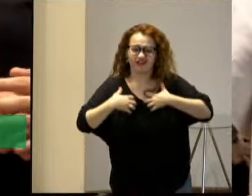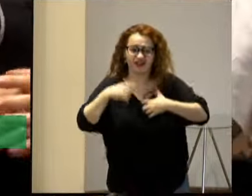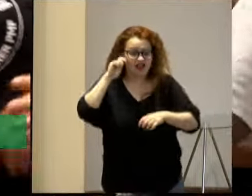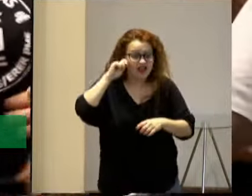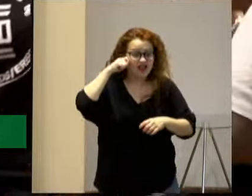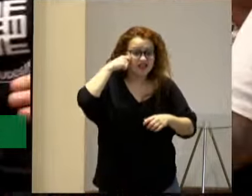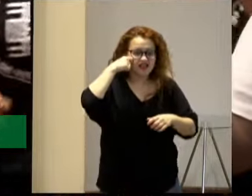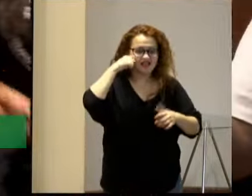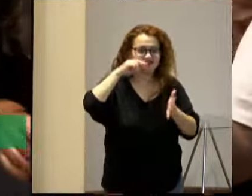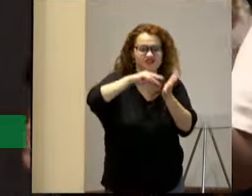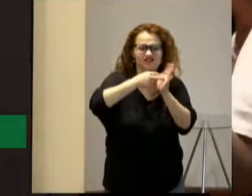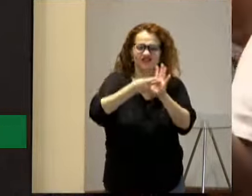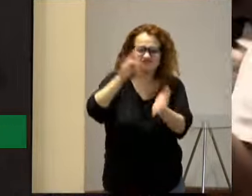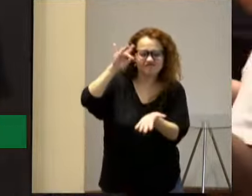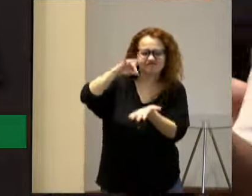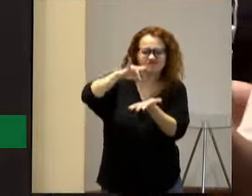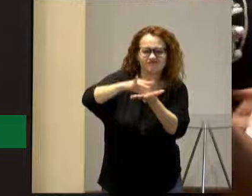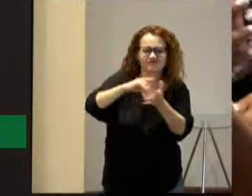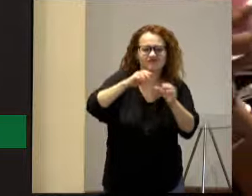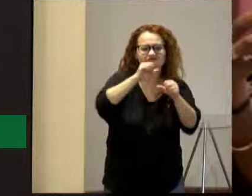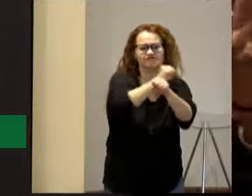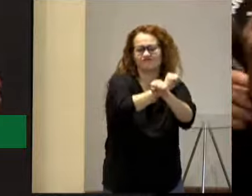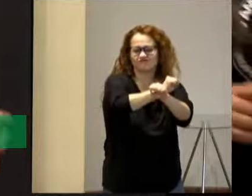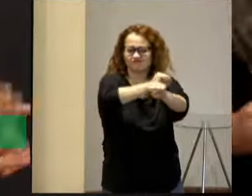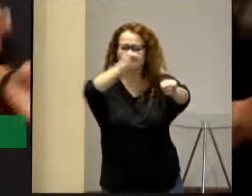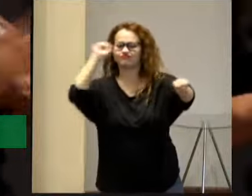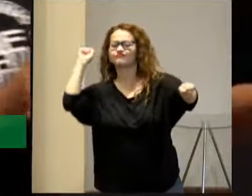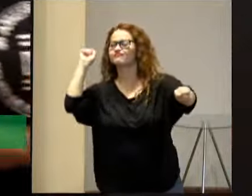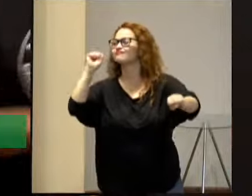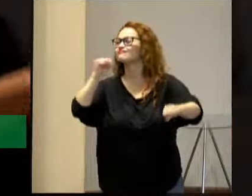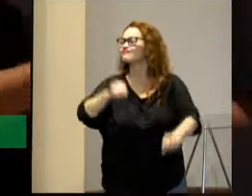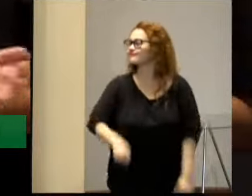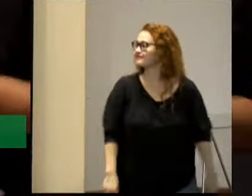Negro é a raiz da liberdade.